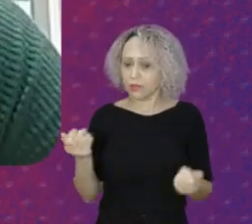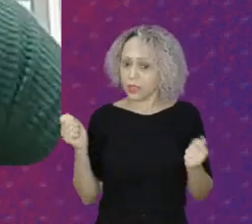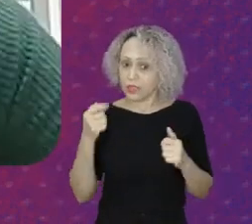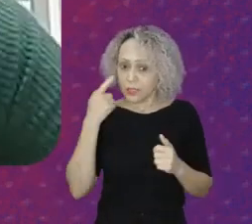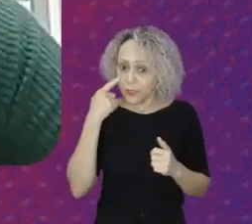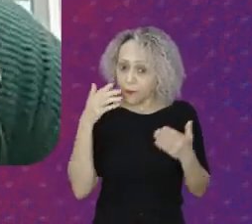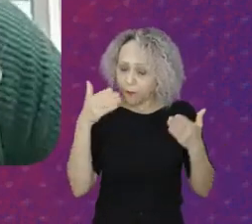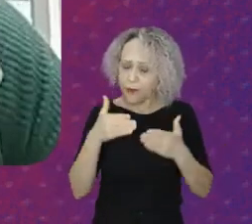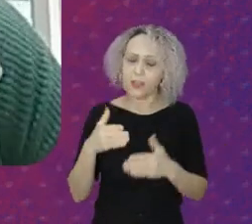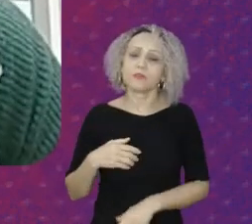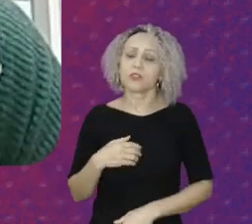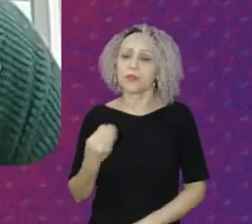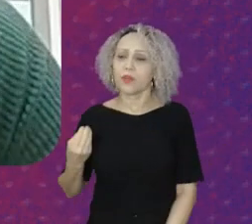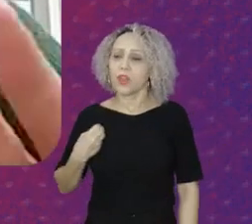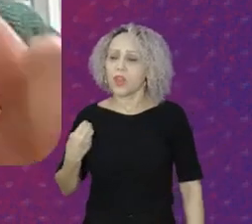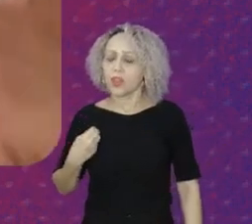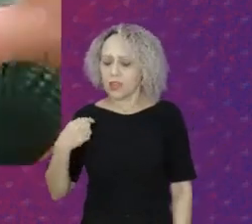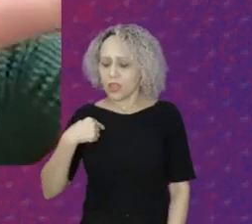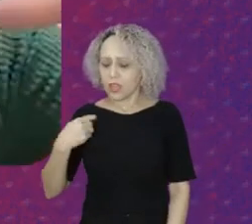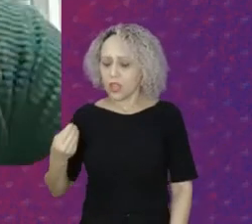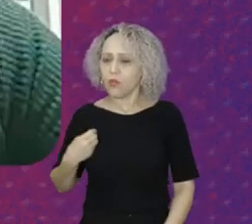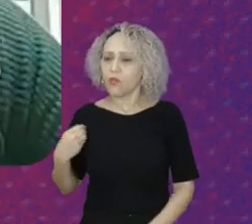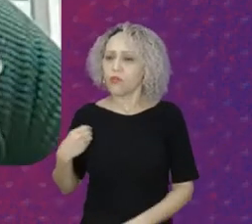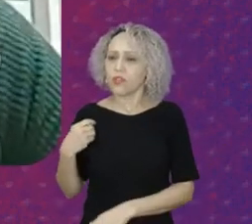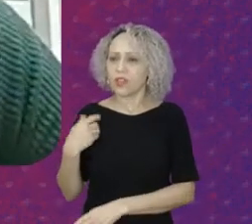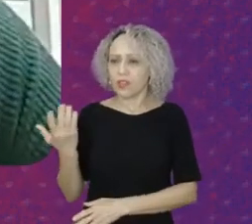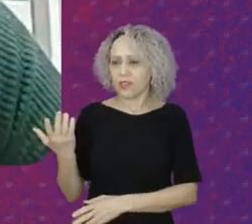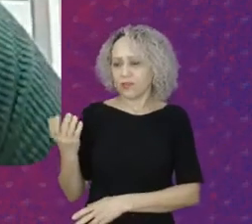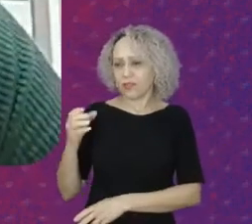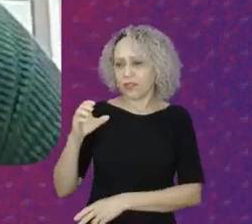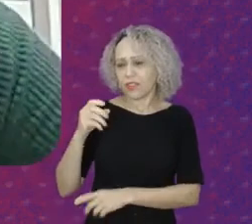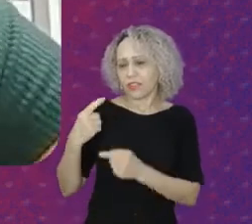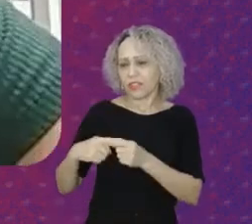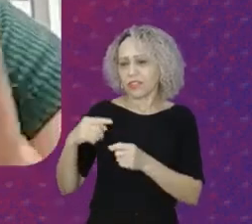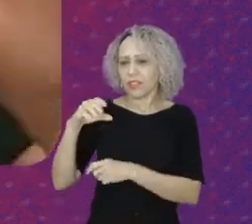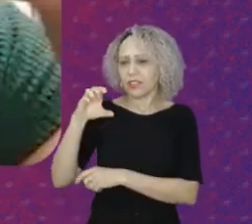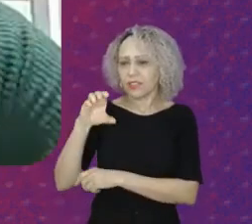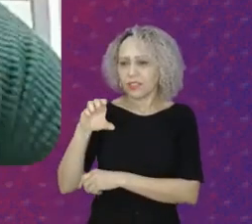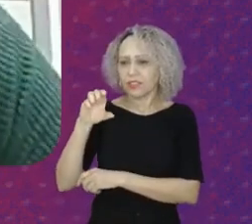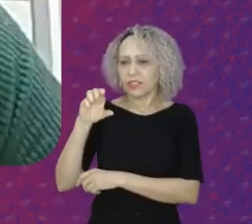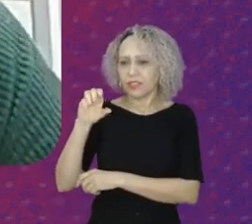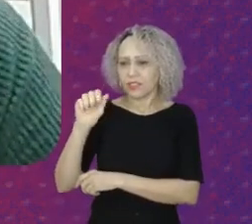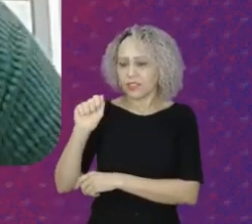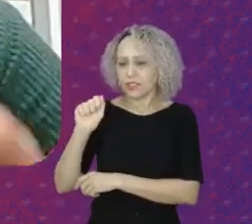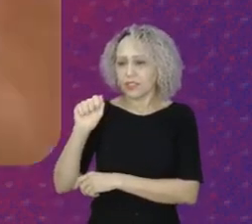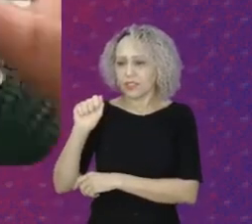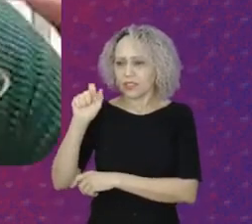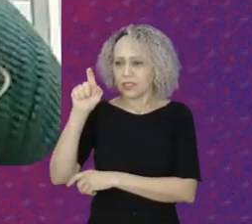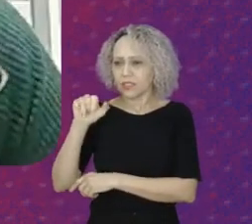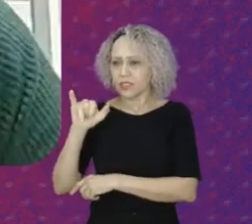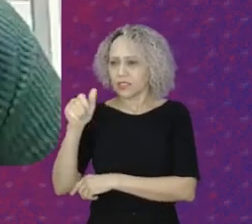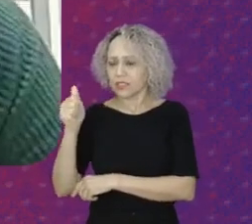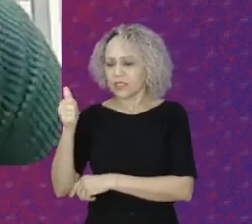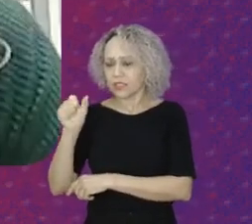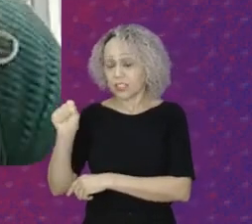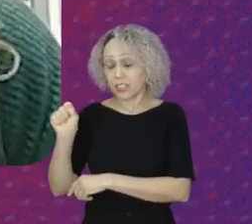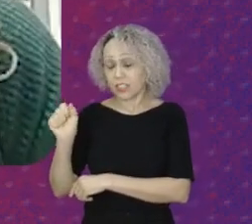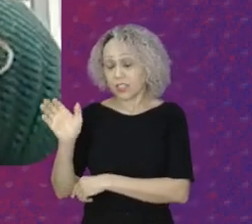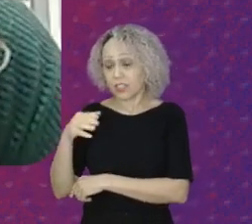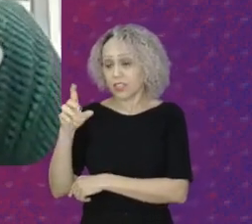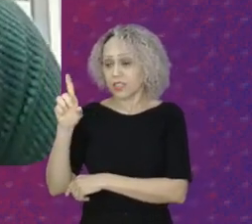que, teoricamente, dizem que é a Europa do Rio Grande do Sul, a região da Serra, então, teoricamente.